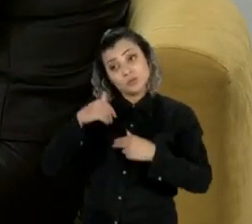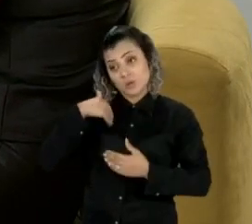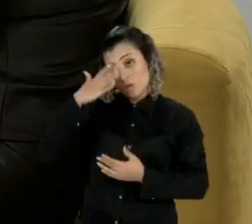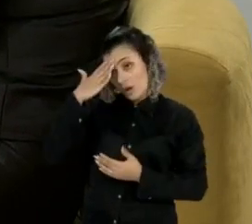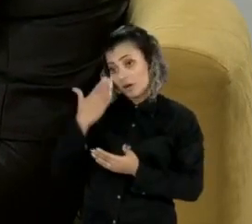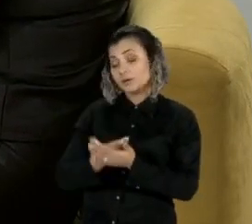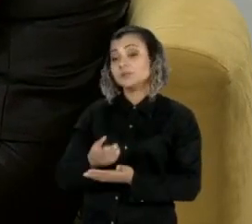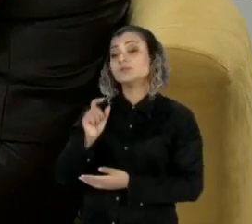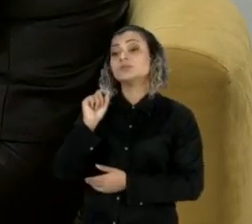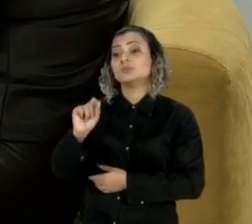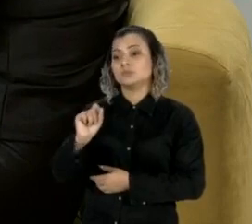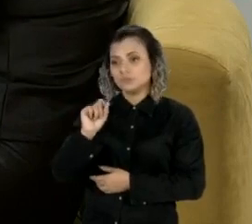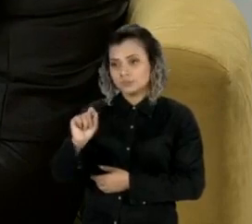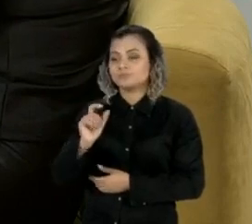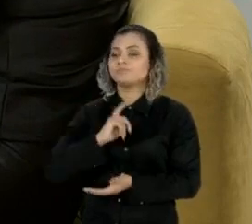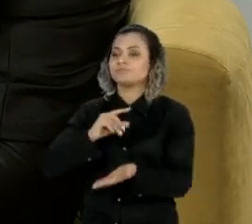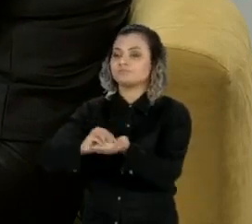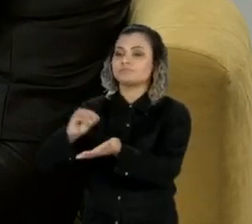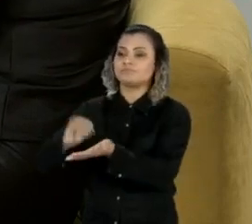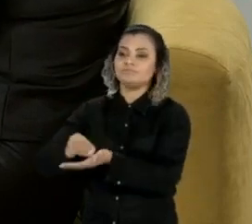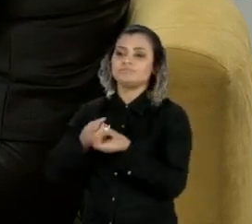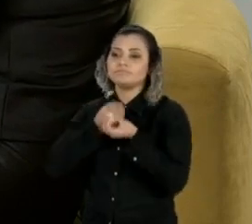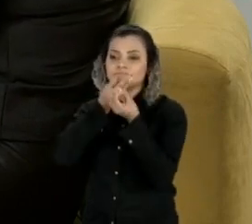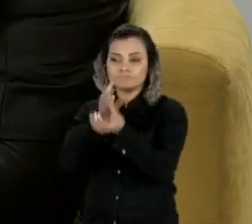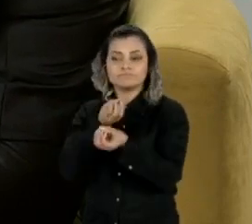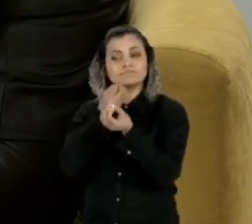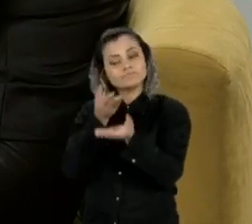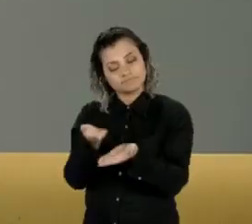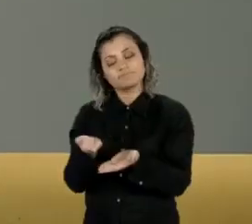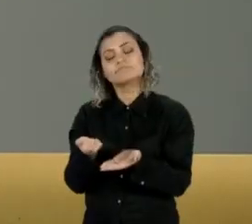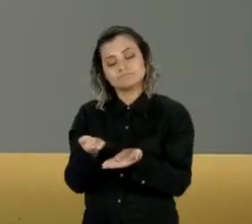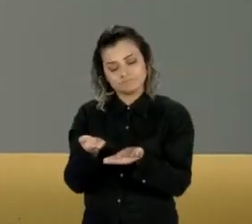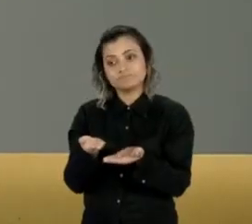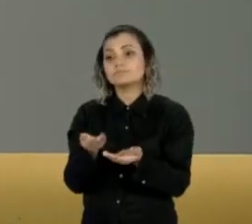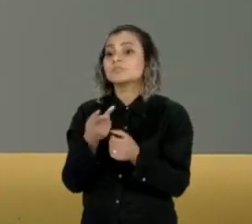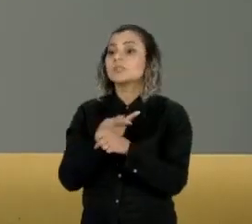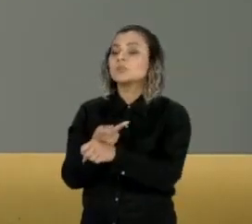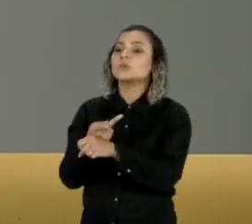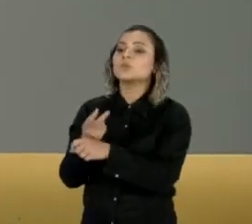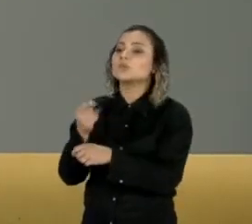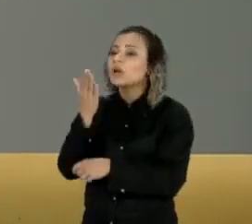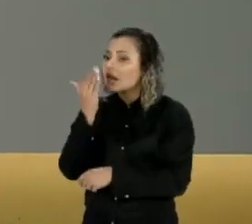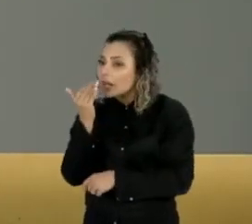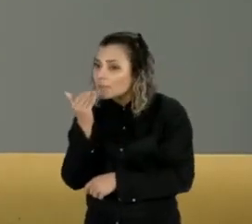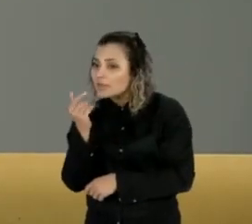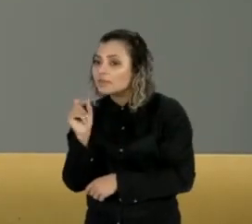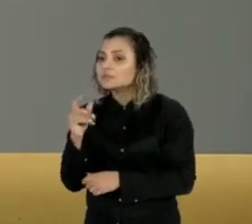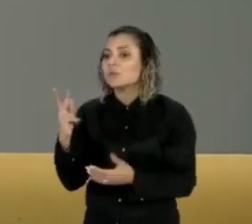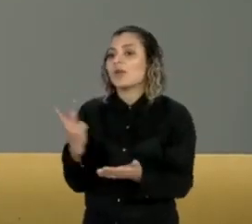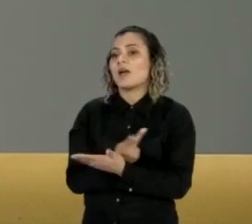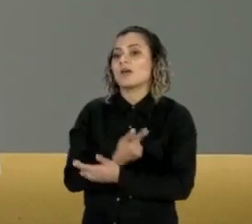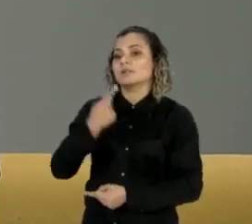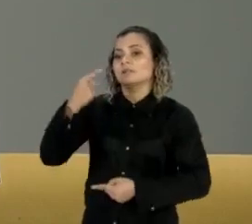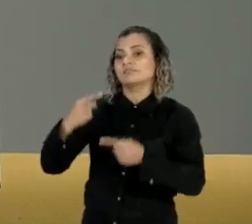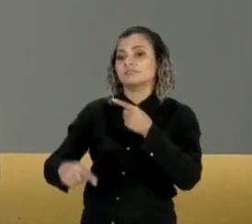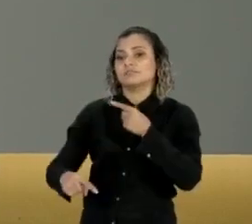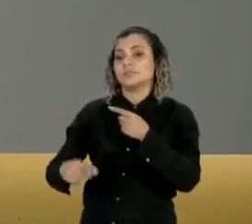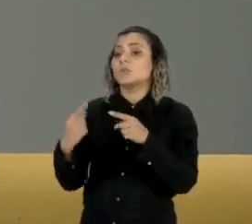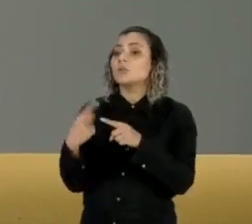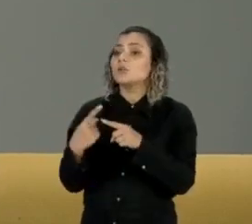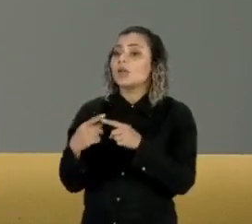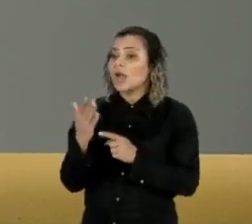que ainda há muita falta de informação. Eles procuram a alimentação errada, porque não